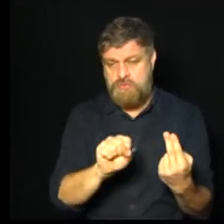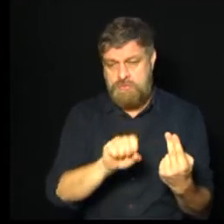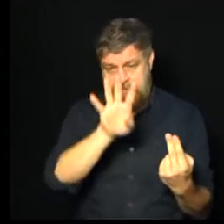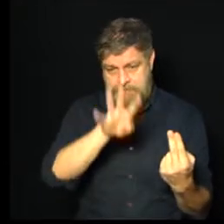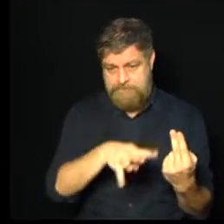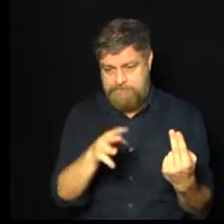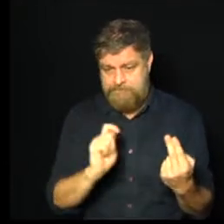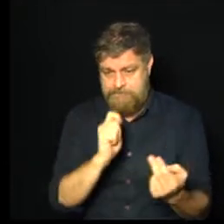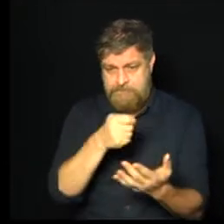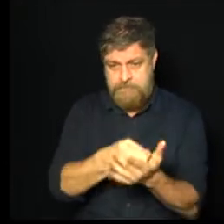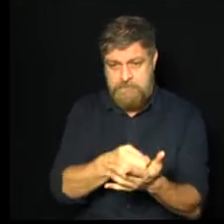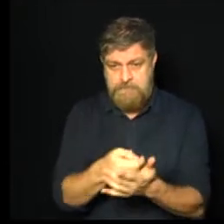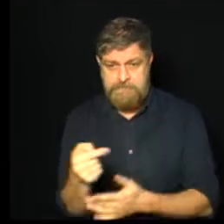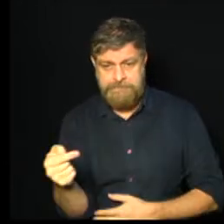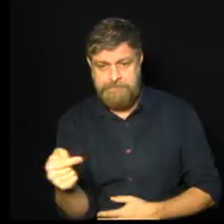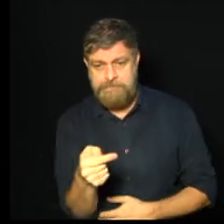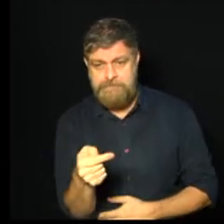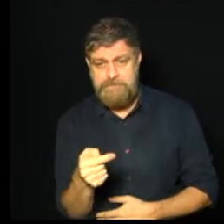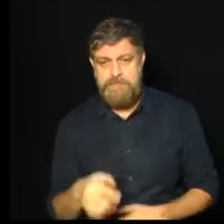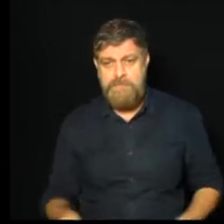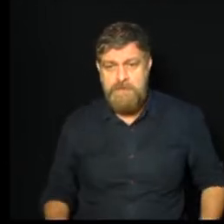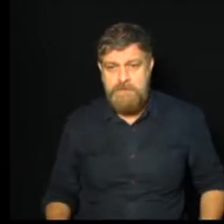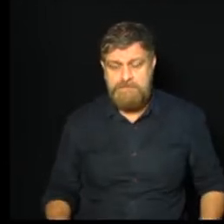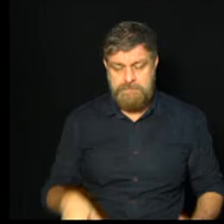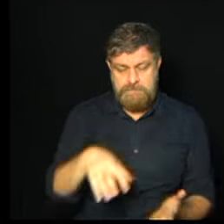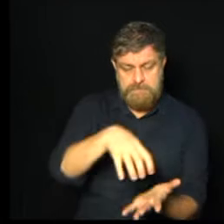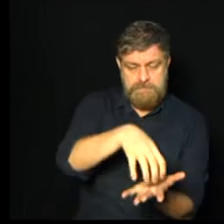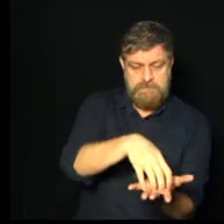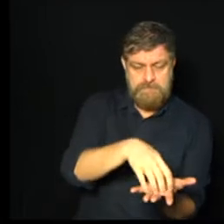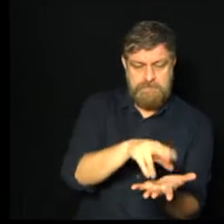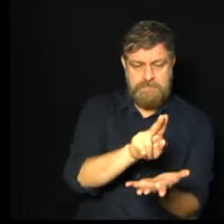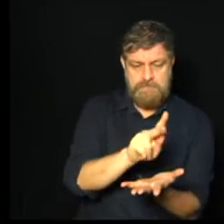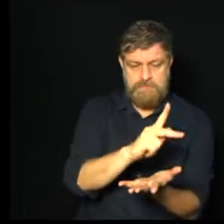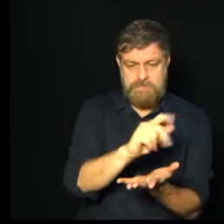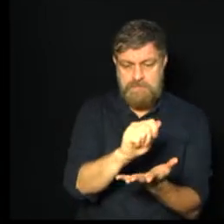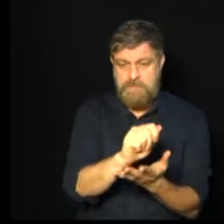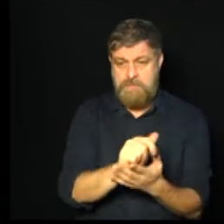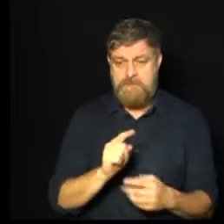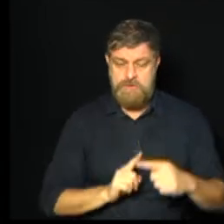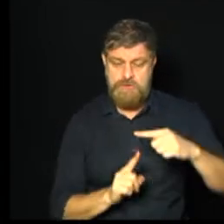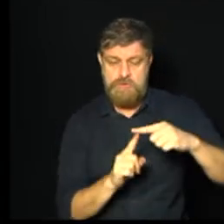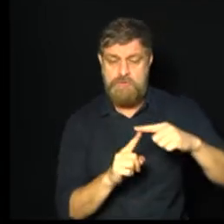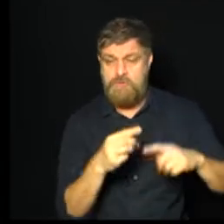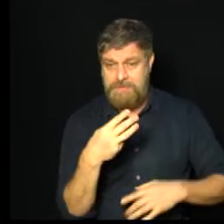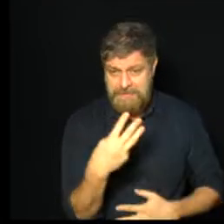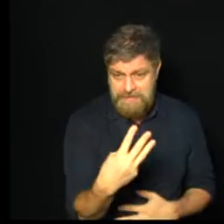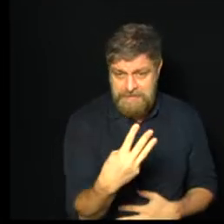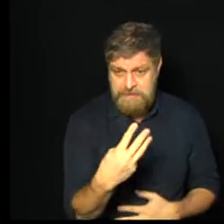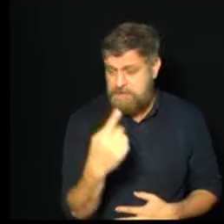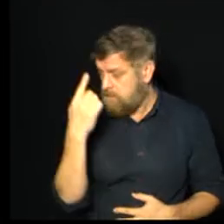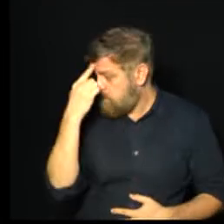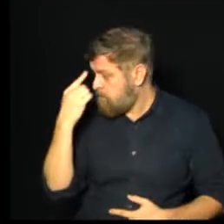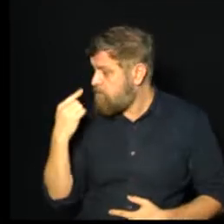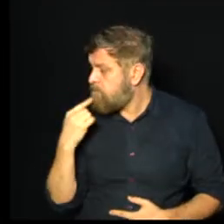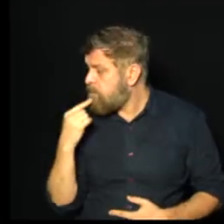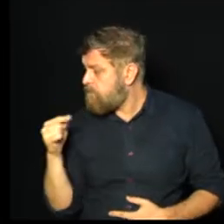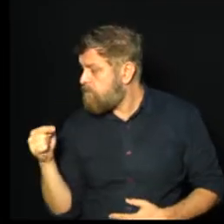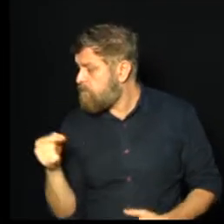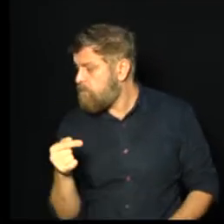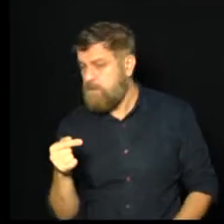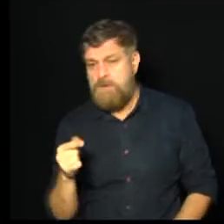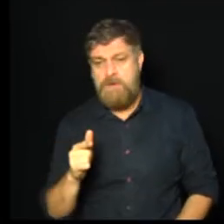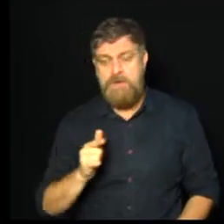Ela é uma unidade de uma UPA porte 3, tá? Que tem um perfil